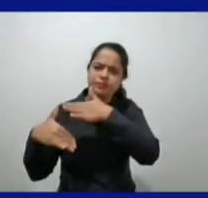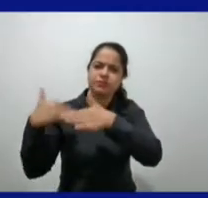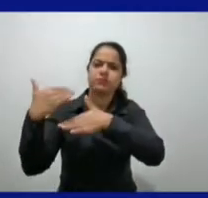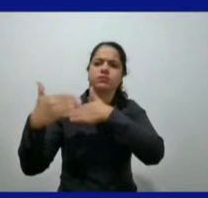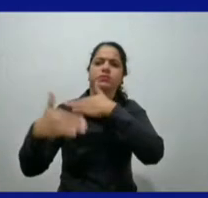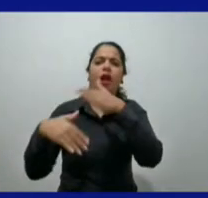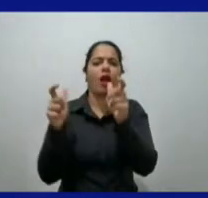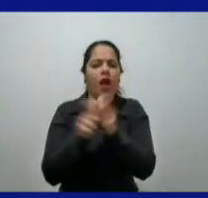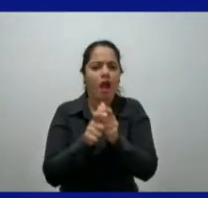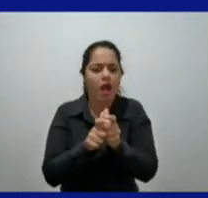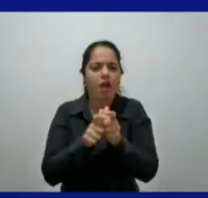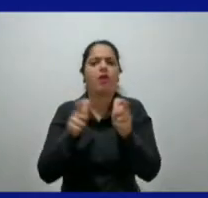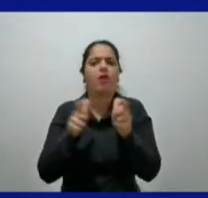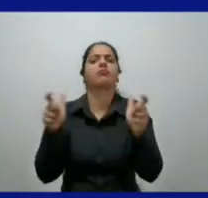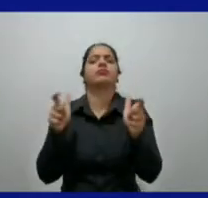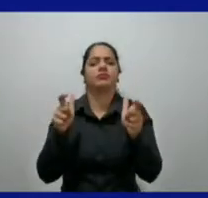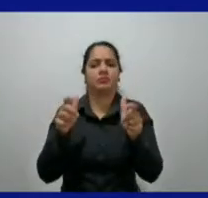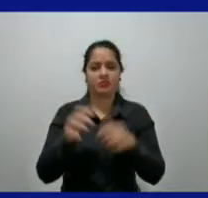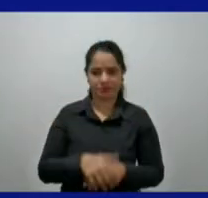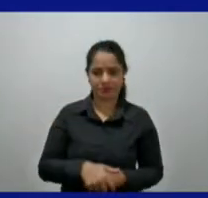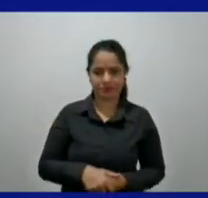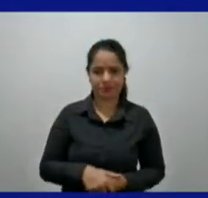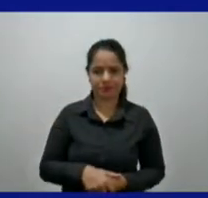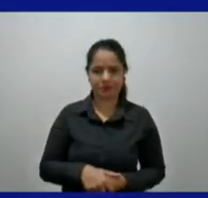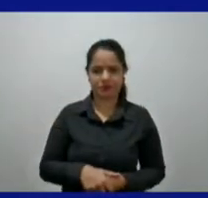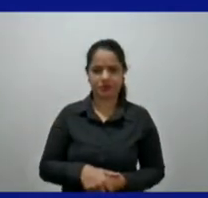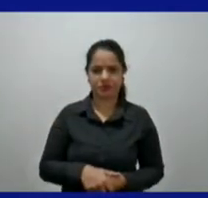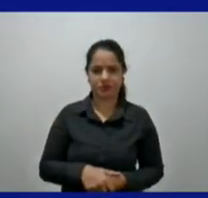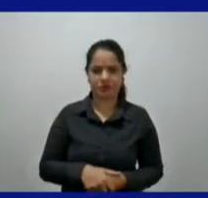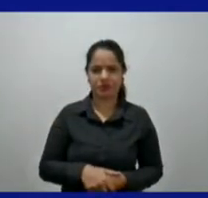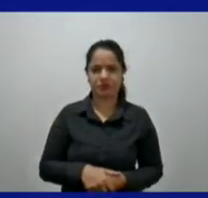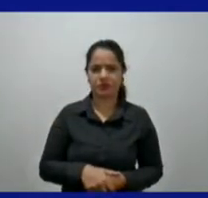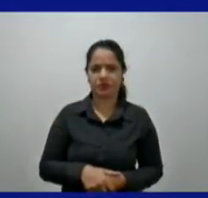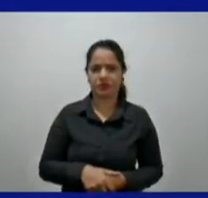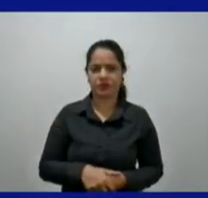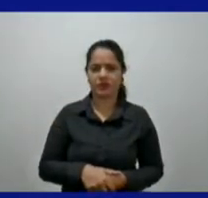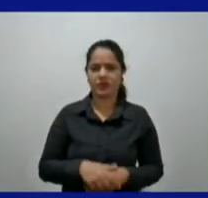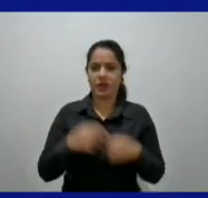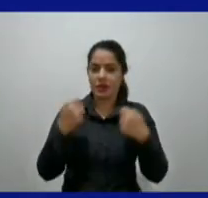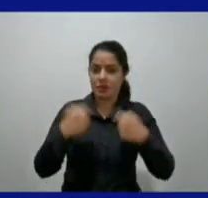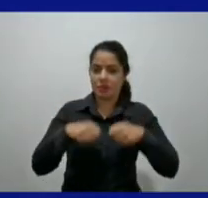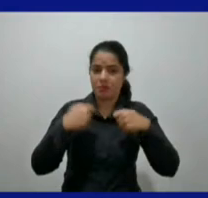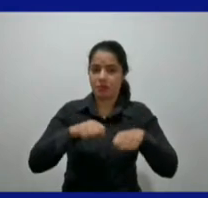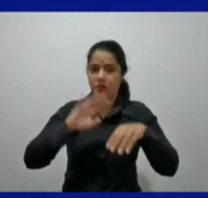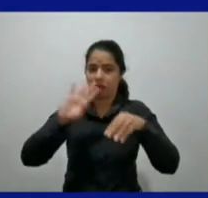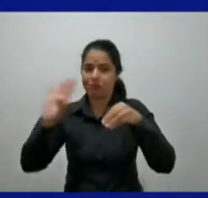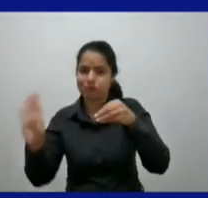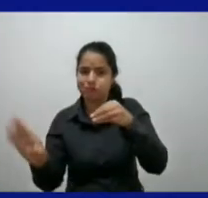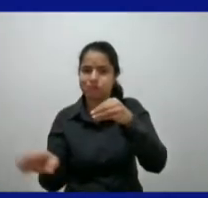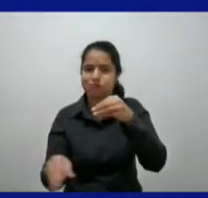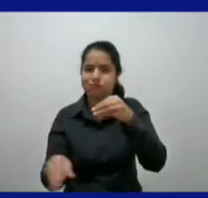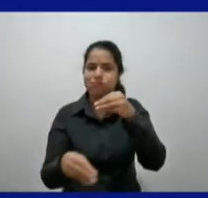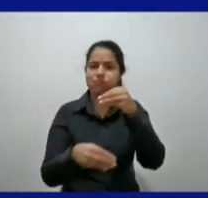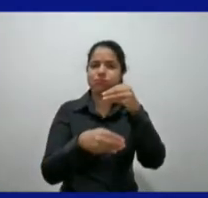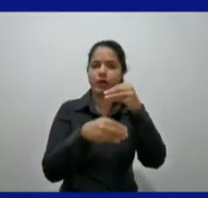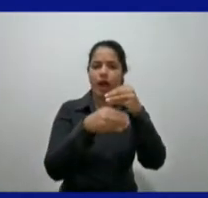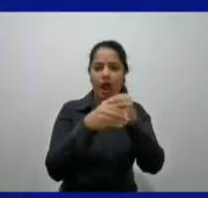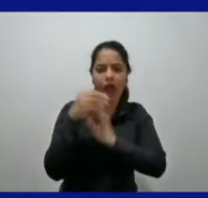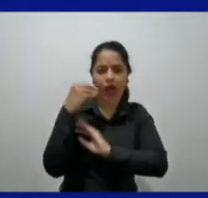aumentar, mas vai demandar que elas sejam complementadas por análises